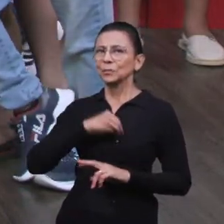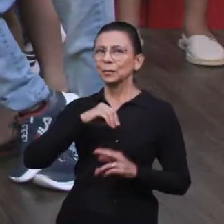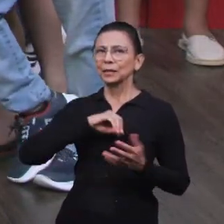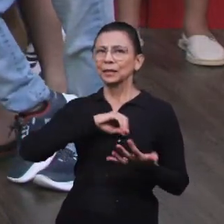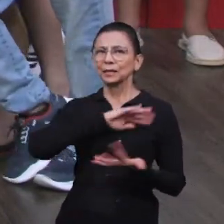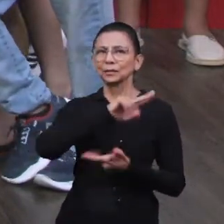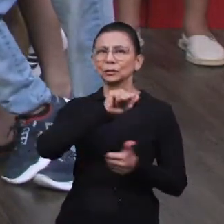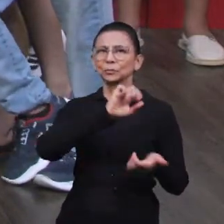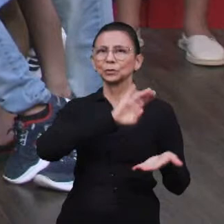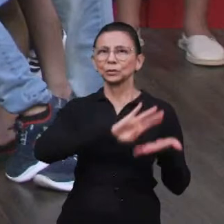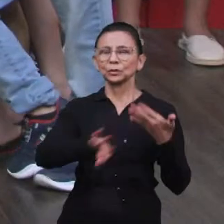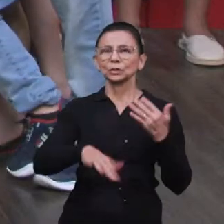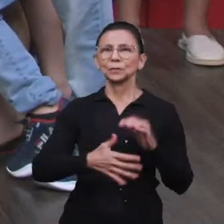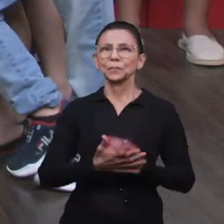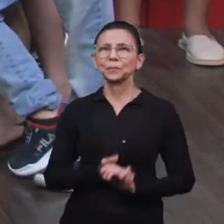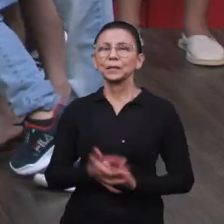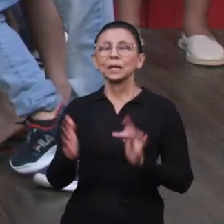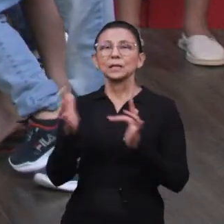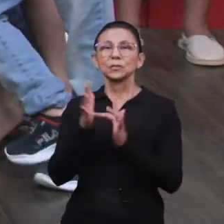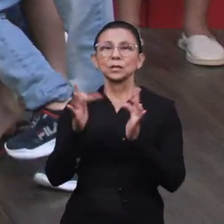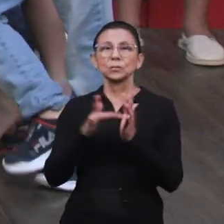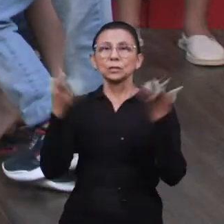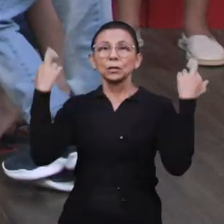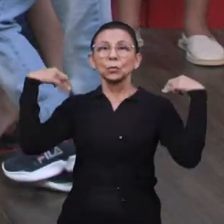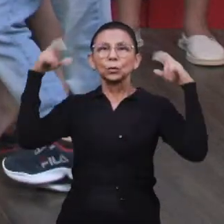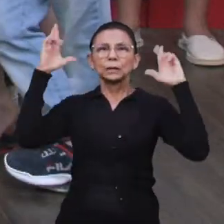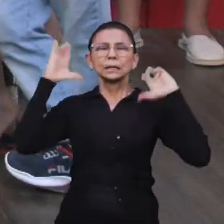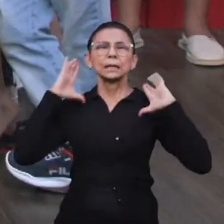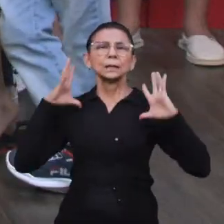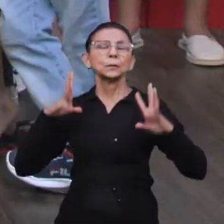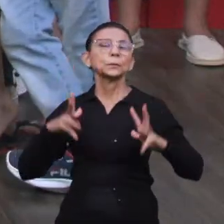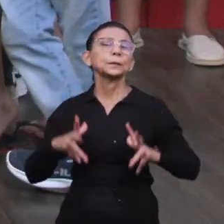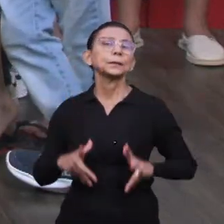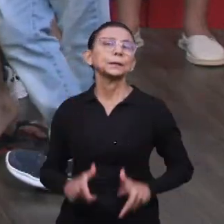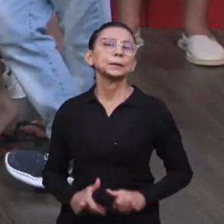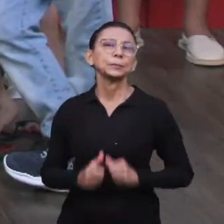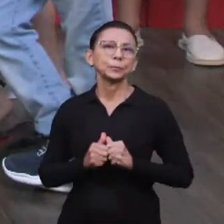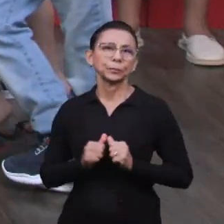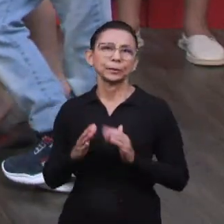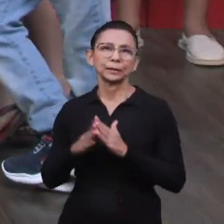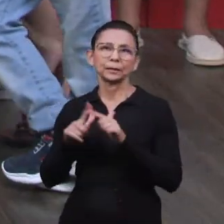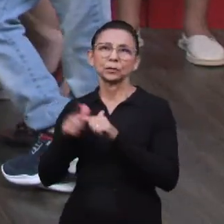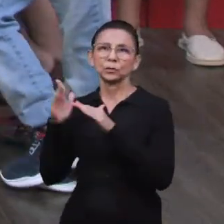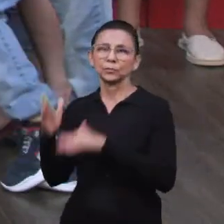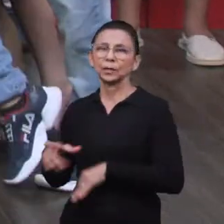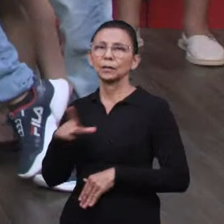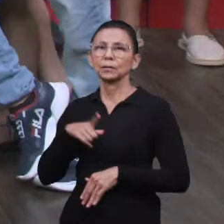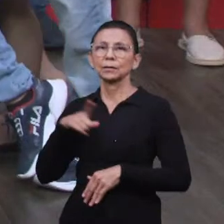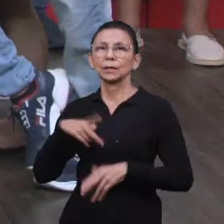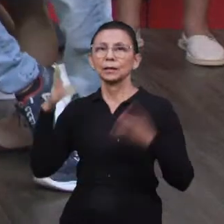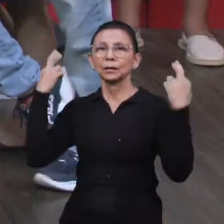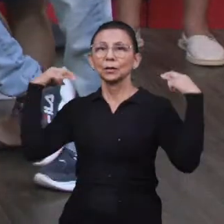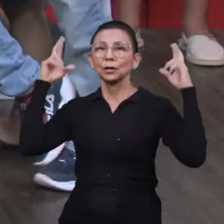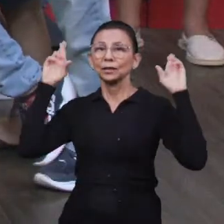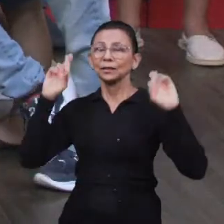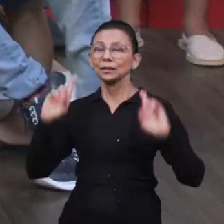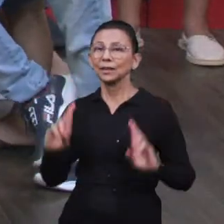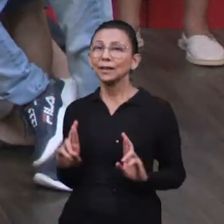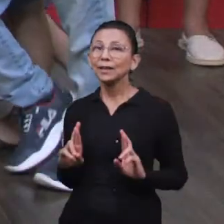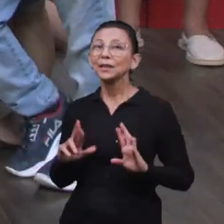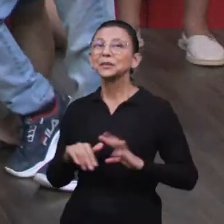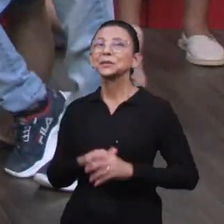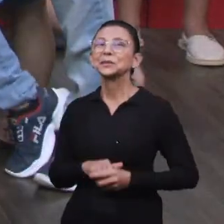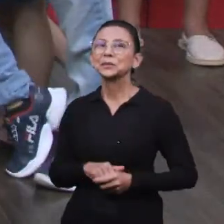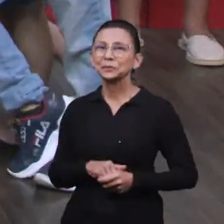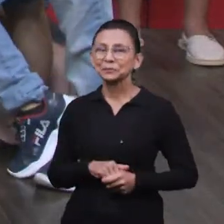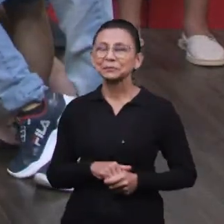Cordeiro sem defeito. A igreja fiel tem o Cordeiro. Amém! Muito bem a resposta.